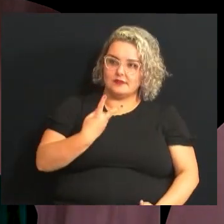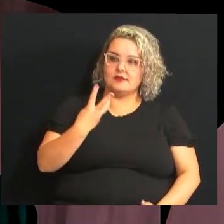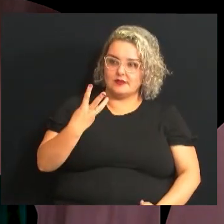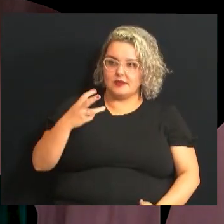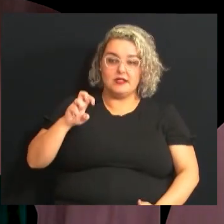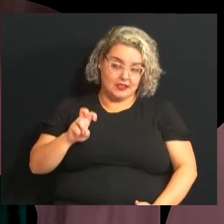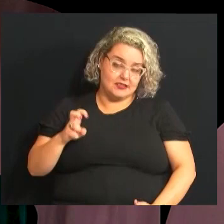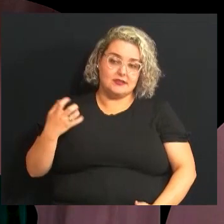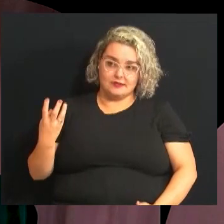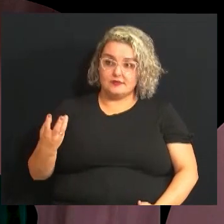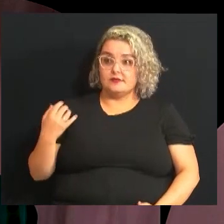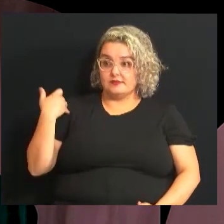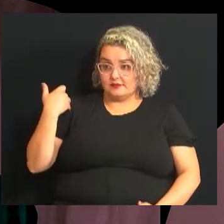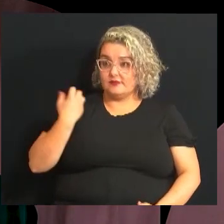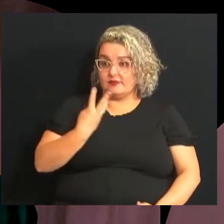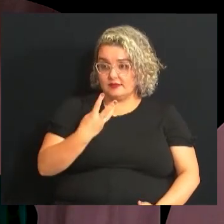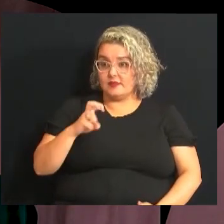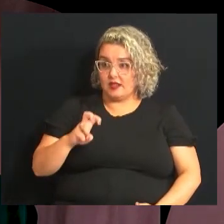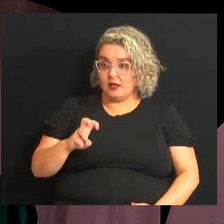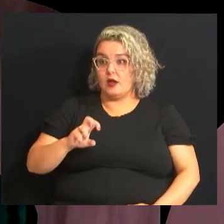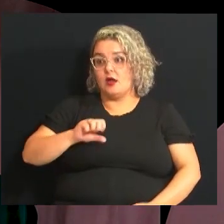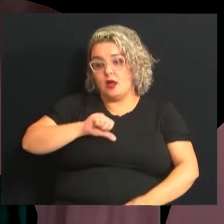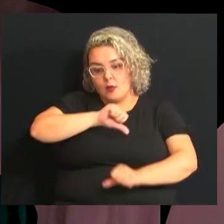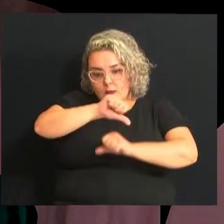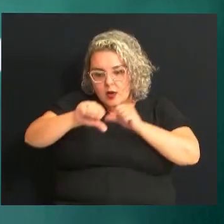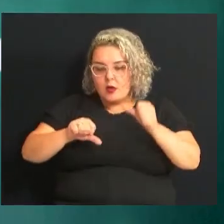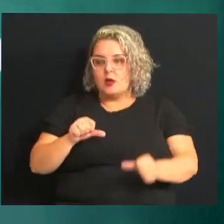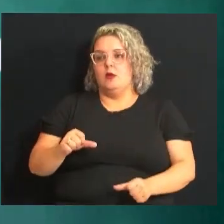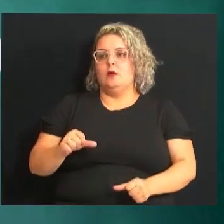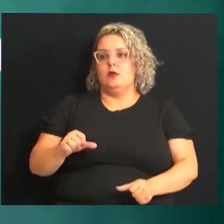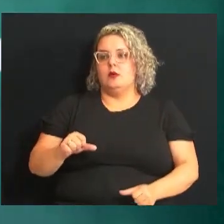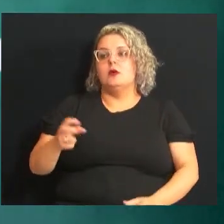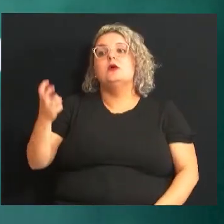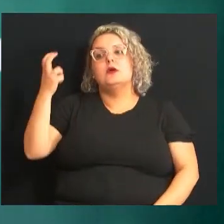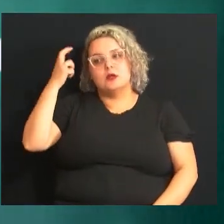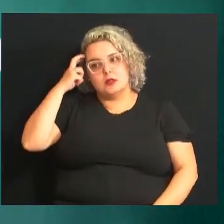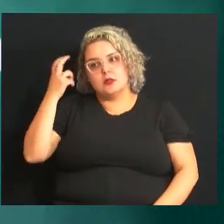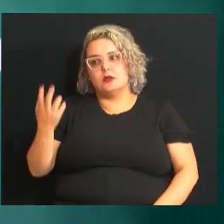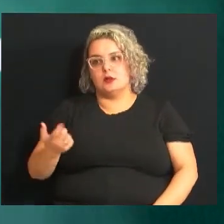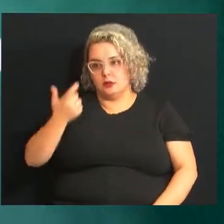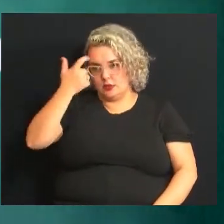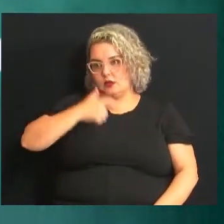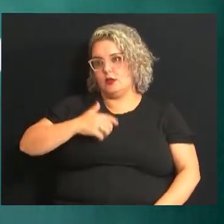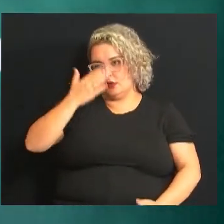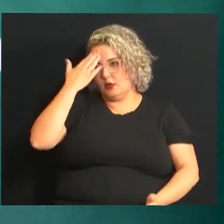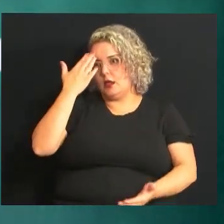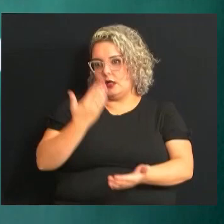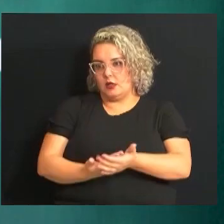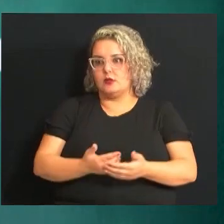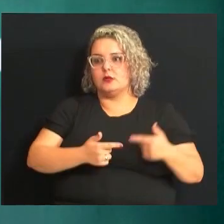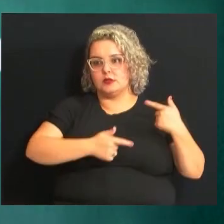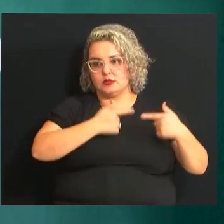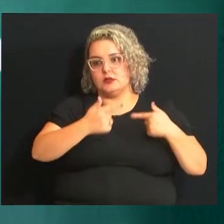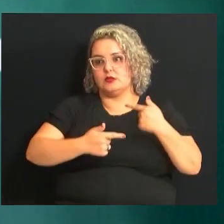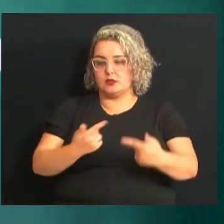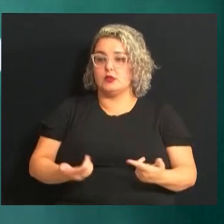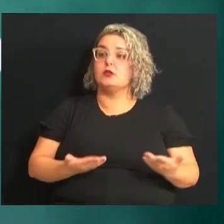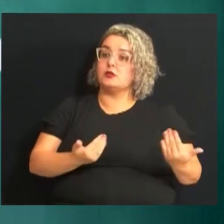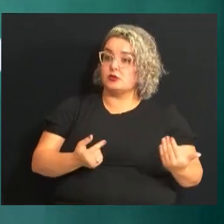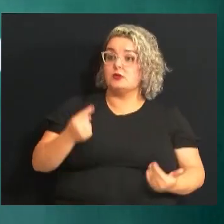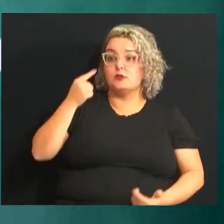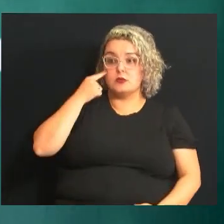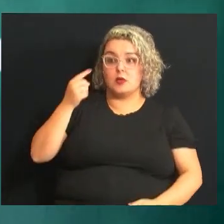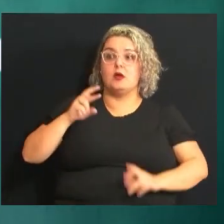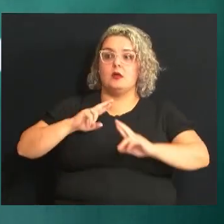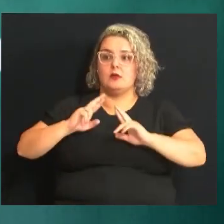você é jovem. Qual que é a sua idade? Desculpa a pergunta. Eu tenho 35 anos. 35 anos, olha, como às vezes é uma mudança realmente